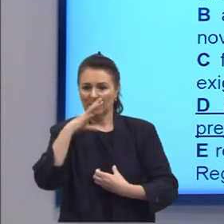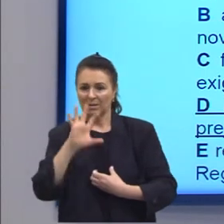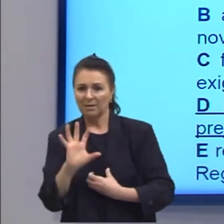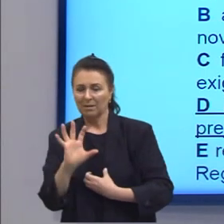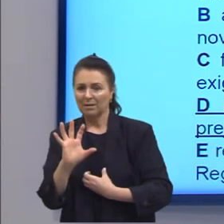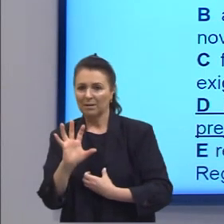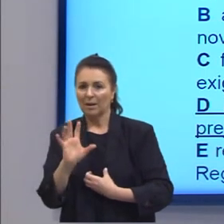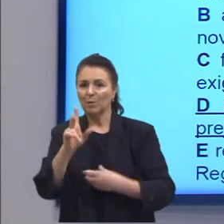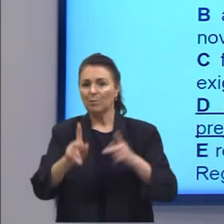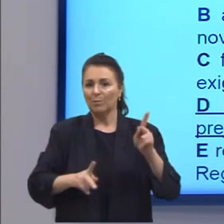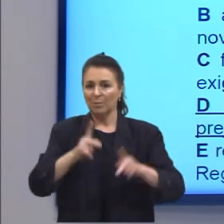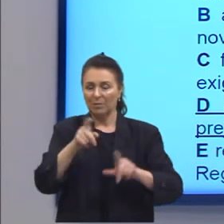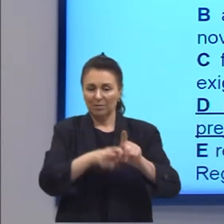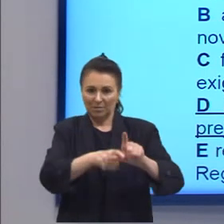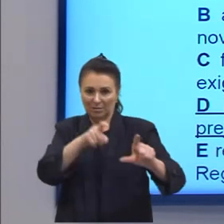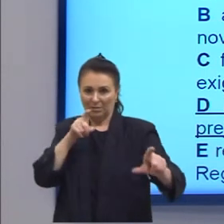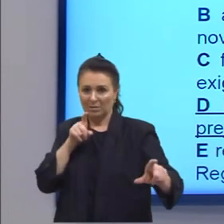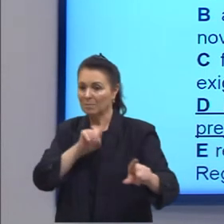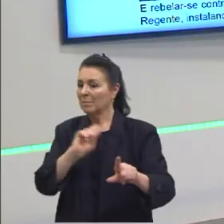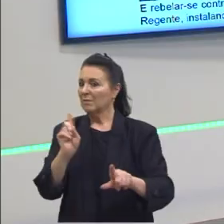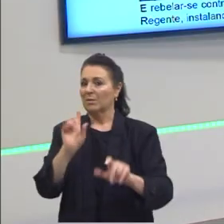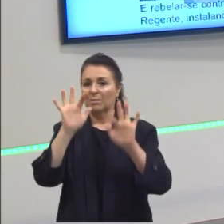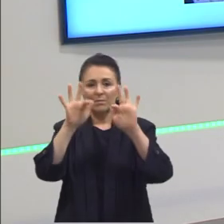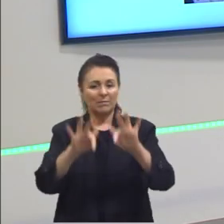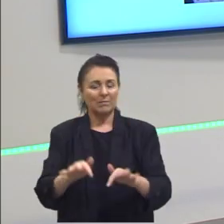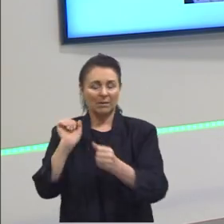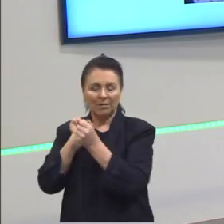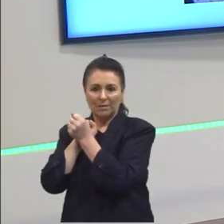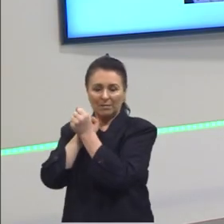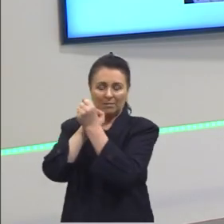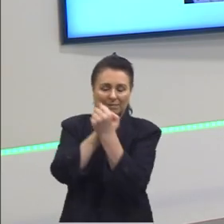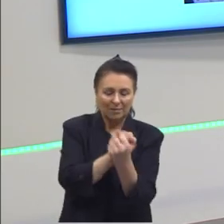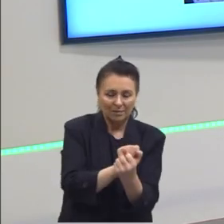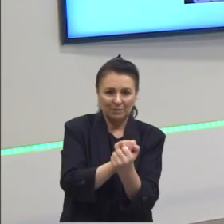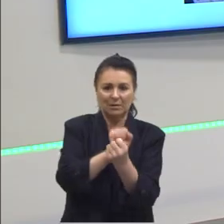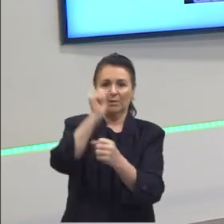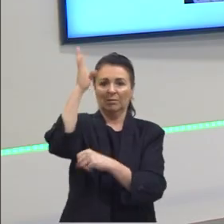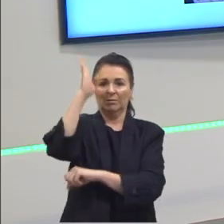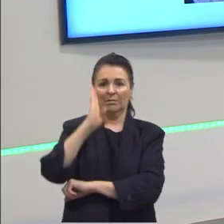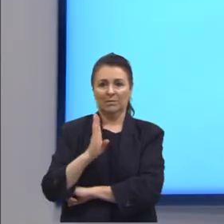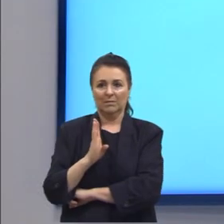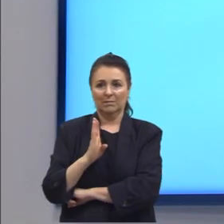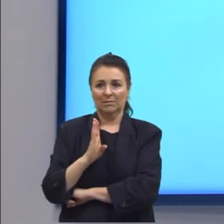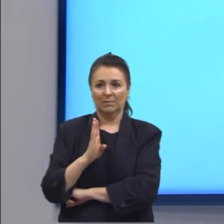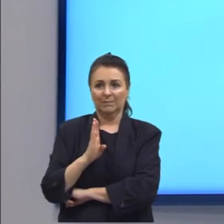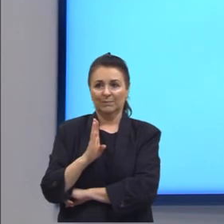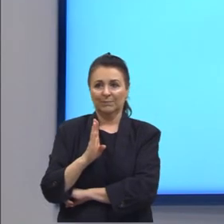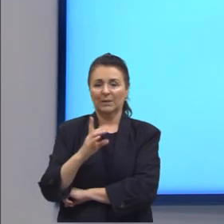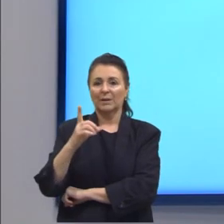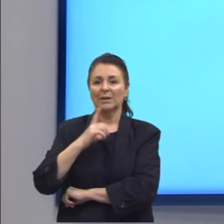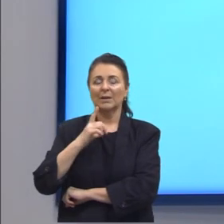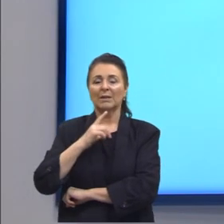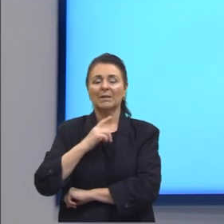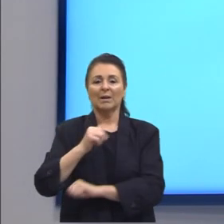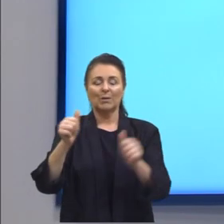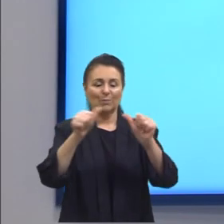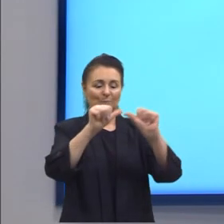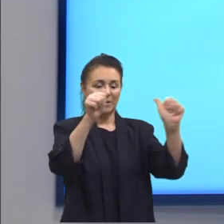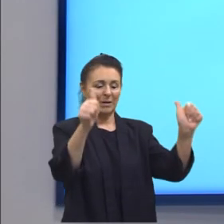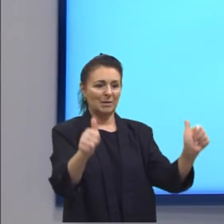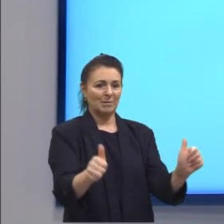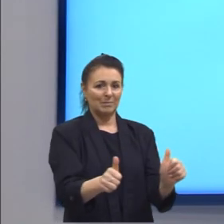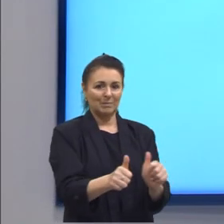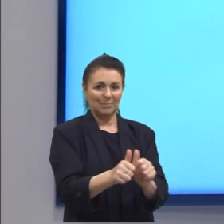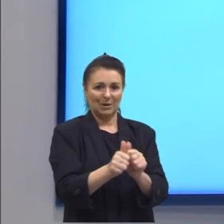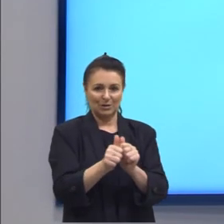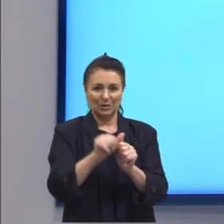Independência que ela não vai romper com a escravidão e aqui a gente tem uma imagem na uma pintura